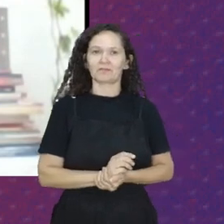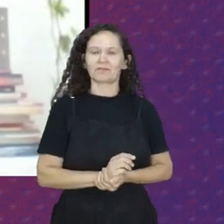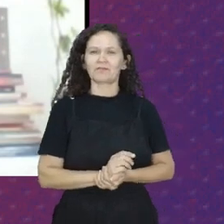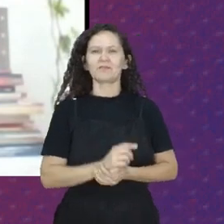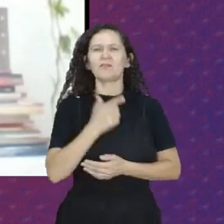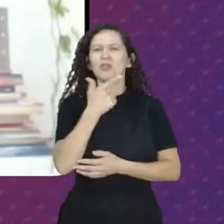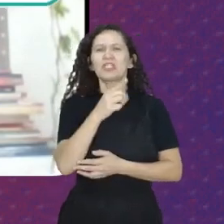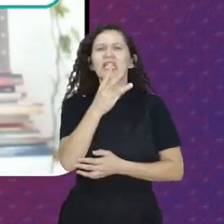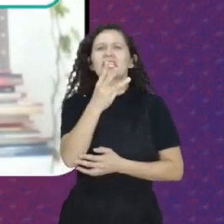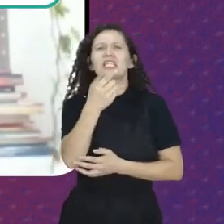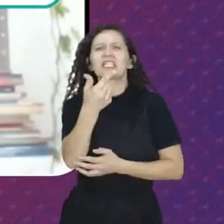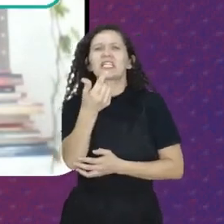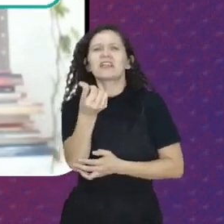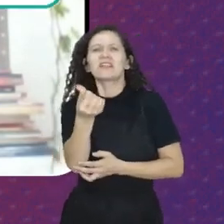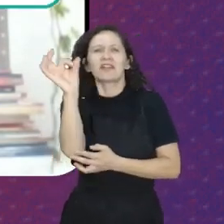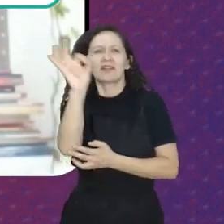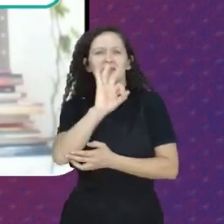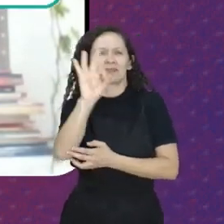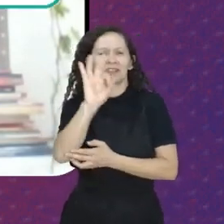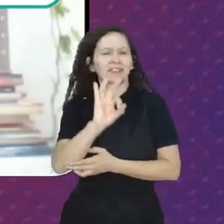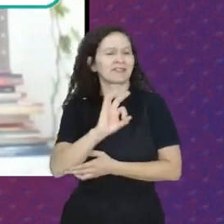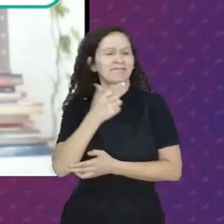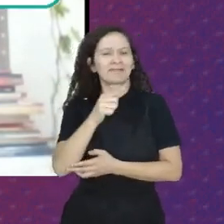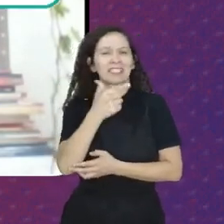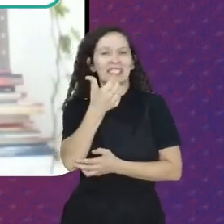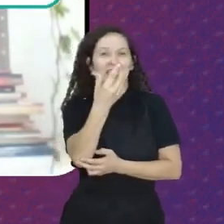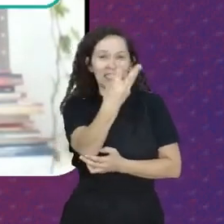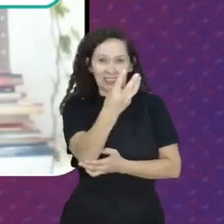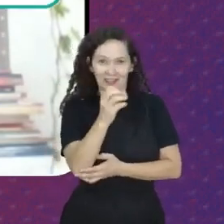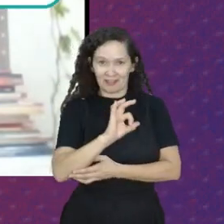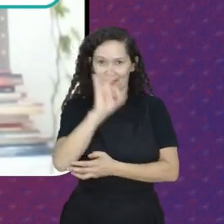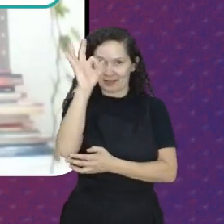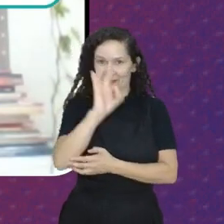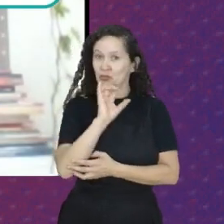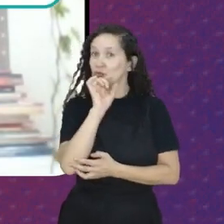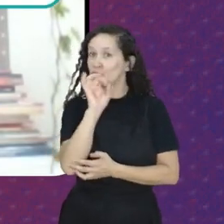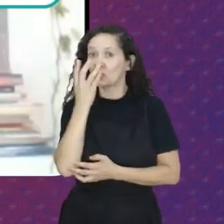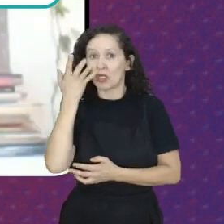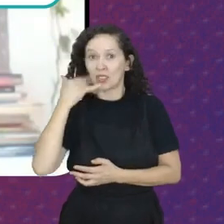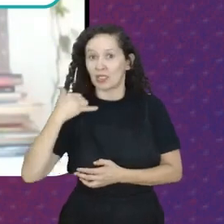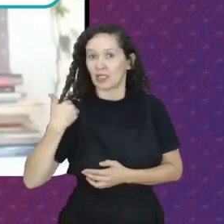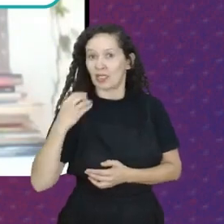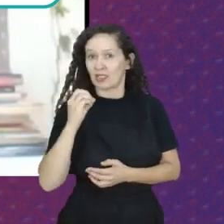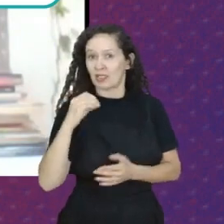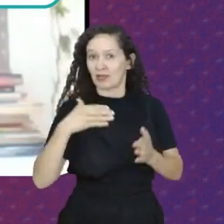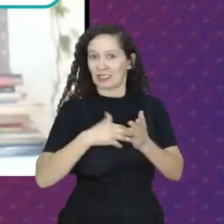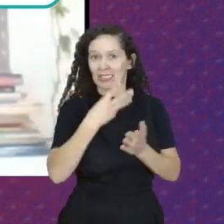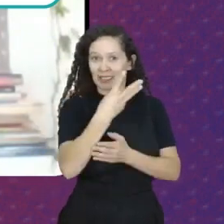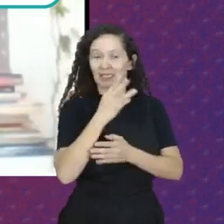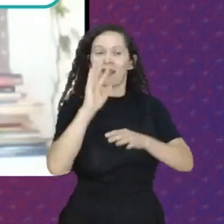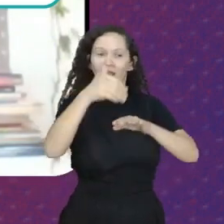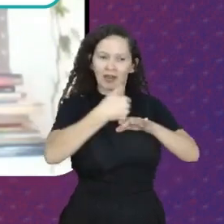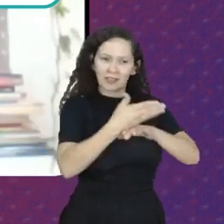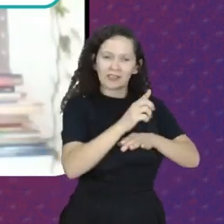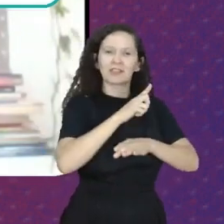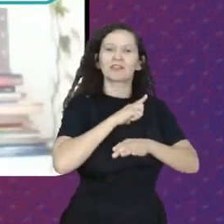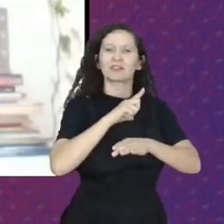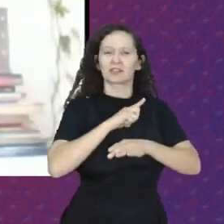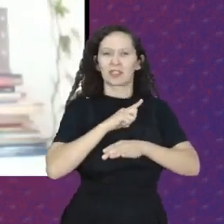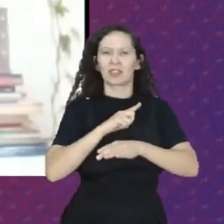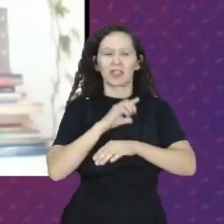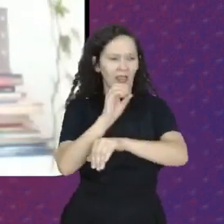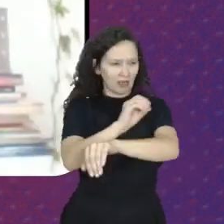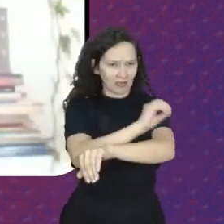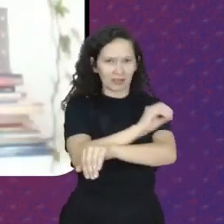chega a 36%. Então, apenas 36% das crianças de 0 a 3 anos têm acesso às